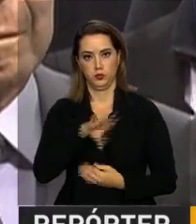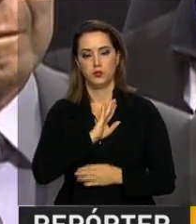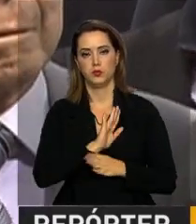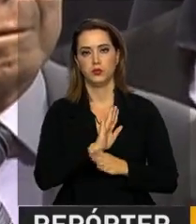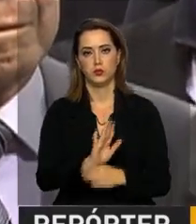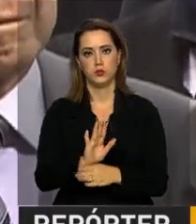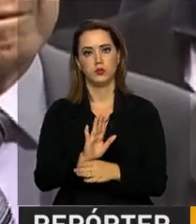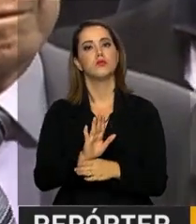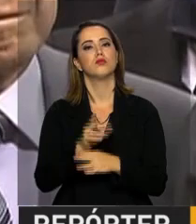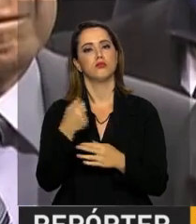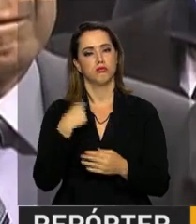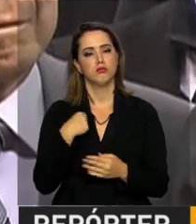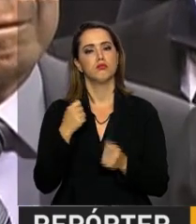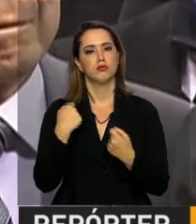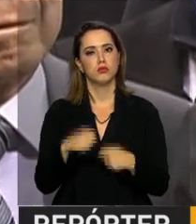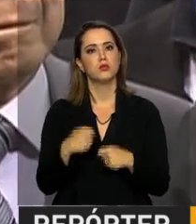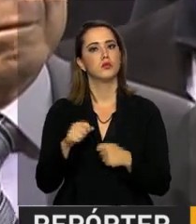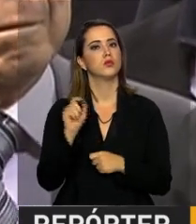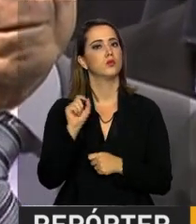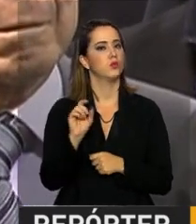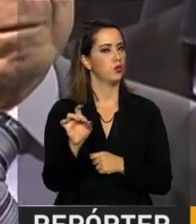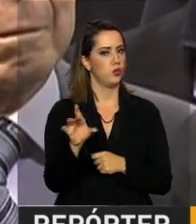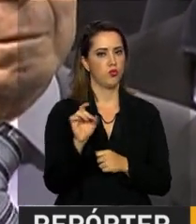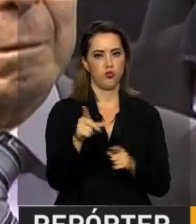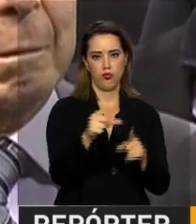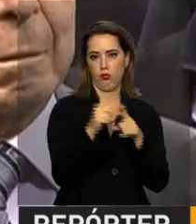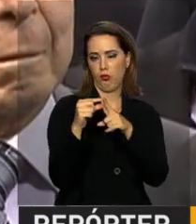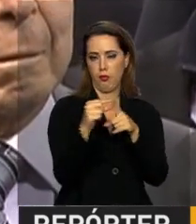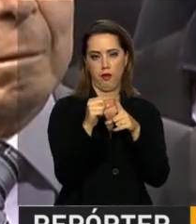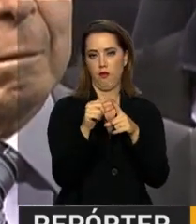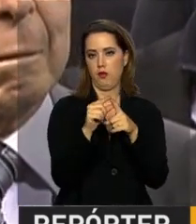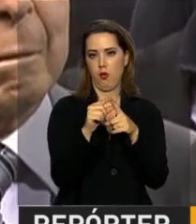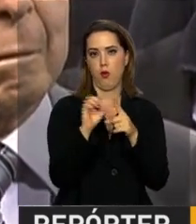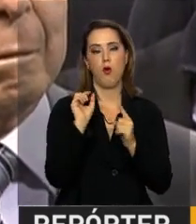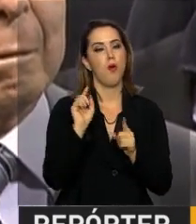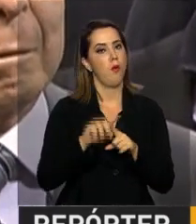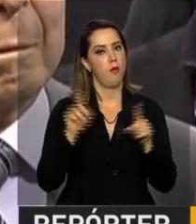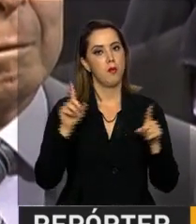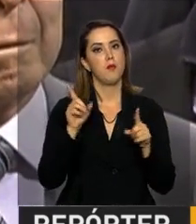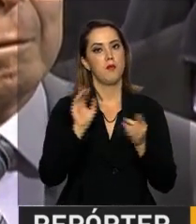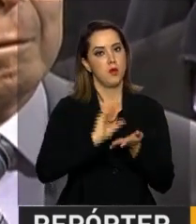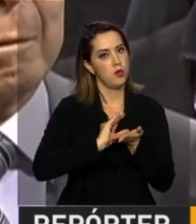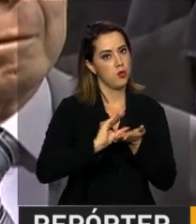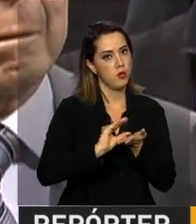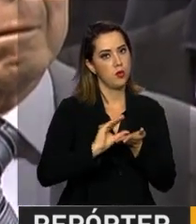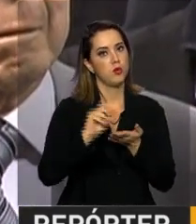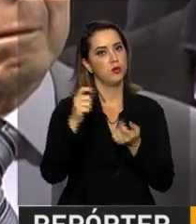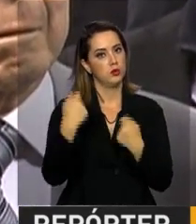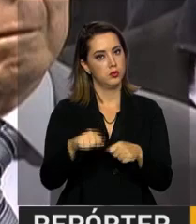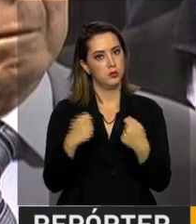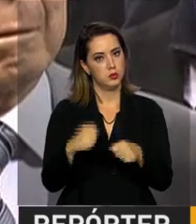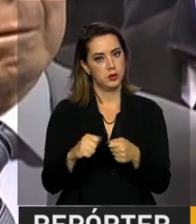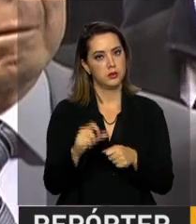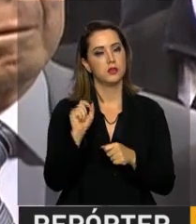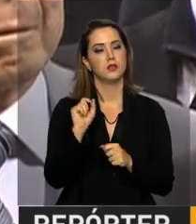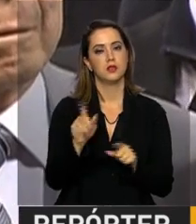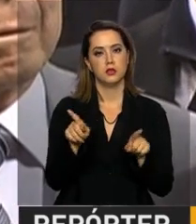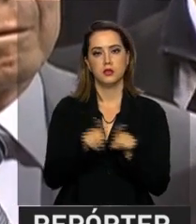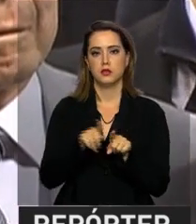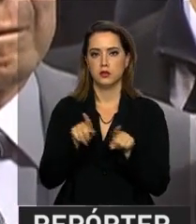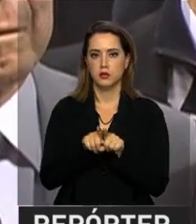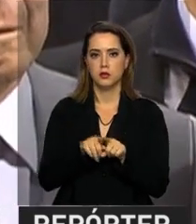quando dizemos colaborar não apenas com palavras mas também nas necessidades de natureza financeira